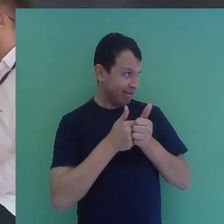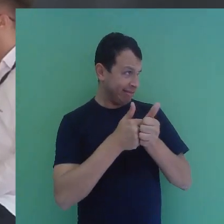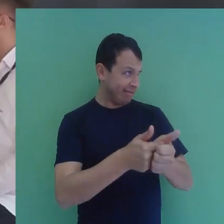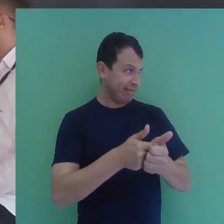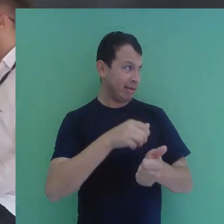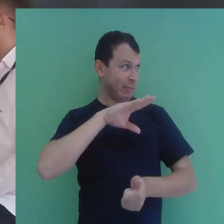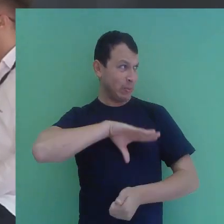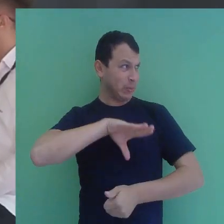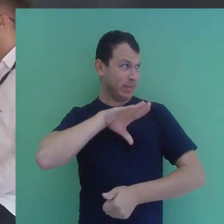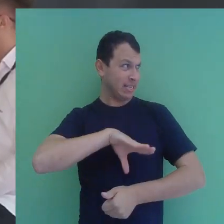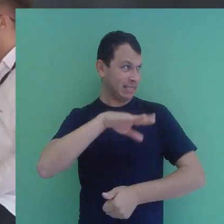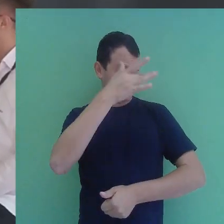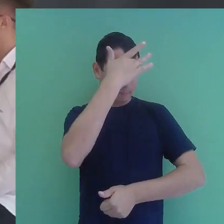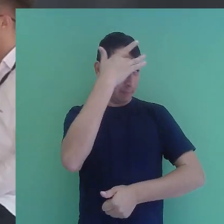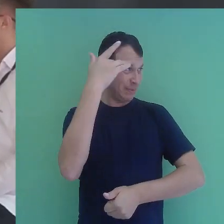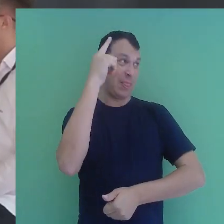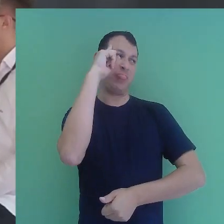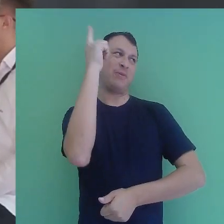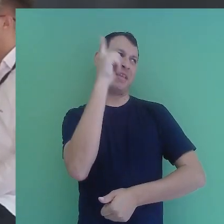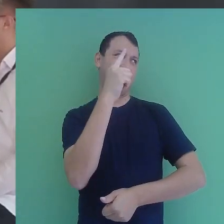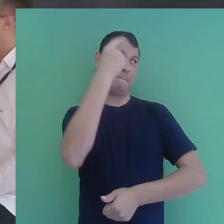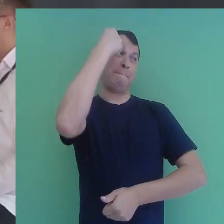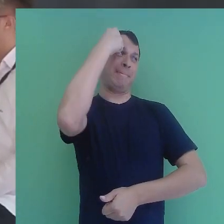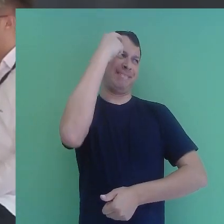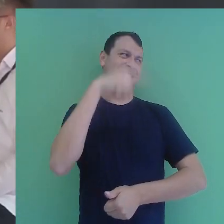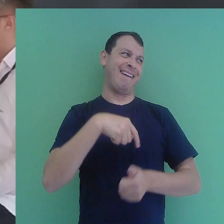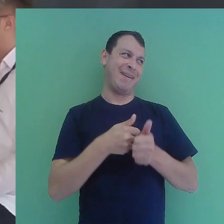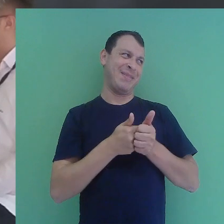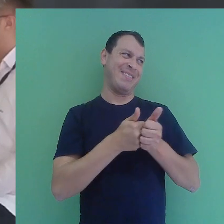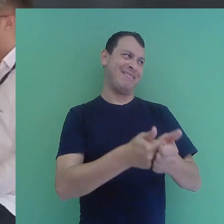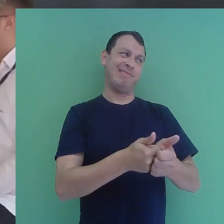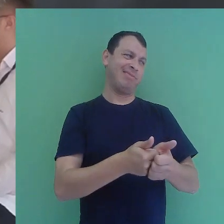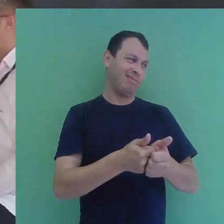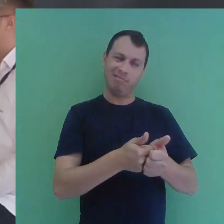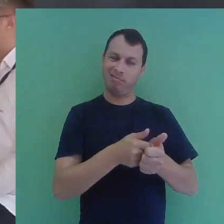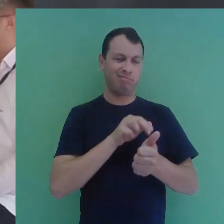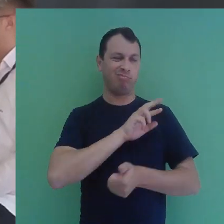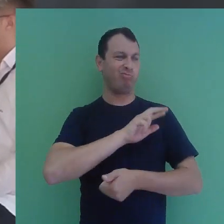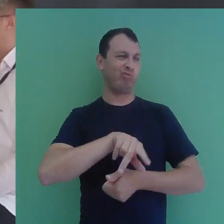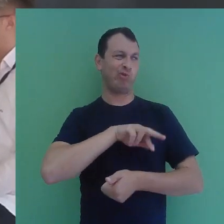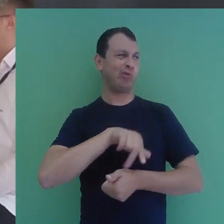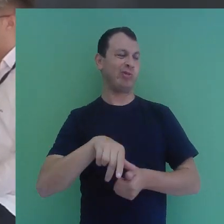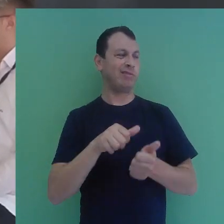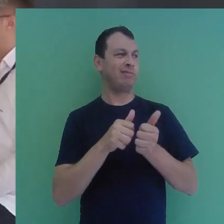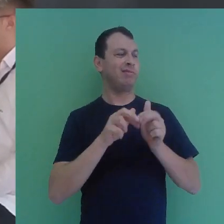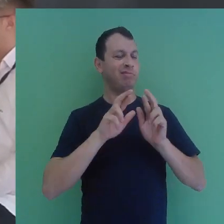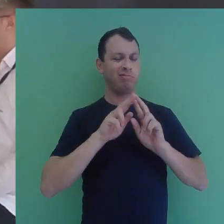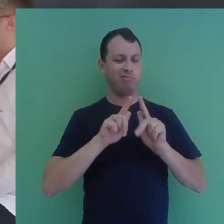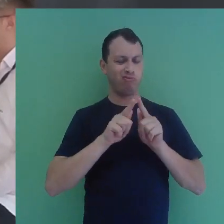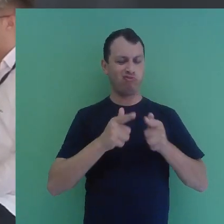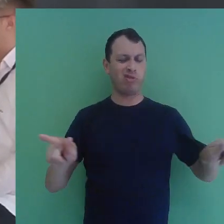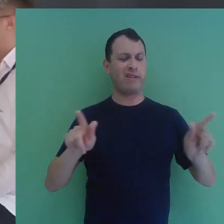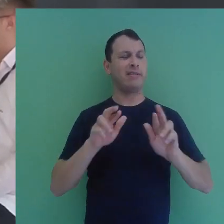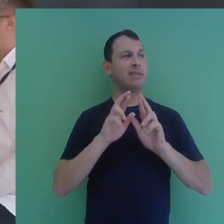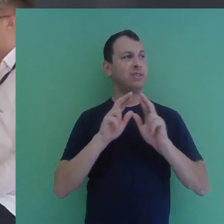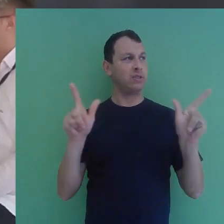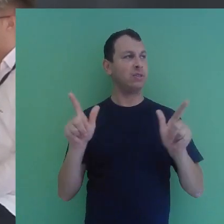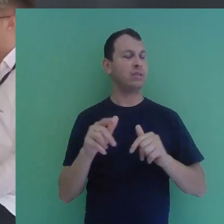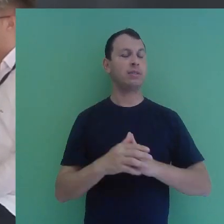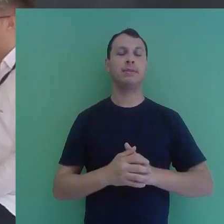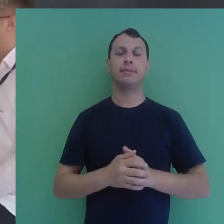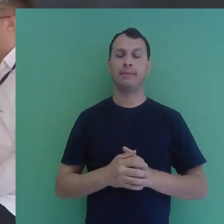uma coisa que muita gente não sabe, né? Que Libras não é uma reinterpretação da língua portuguesa, né? É uma linguagem completamente diferente. E tem,